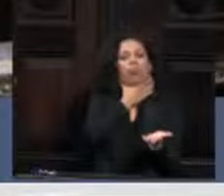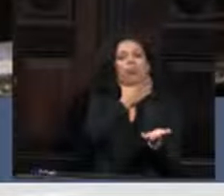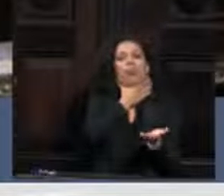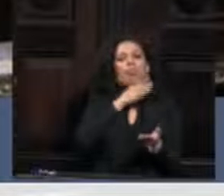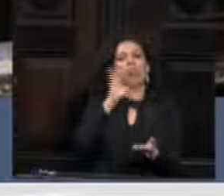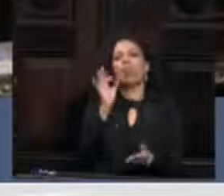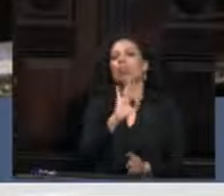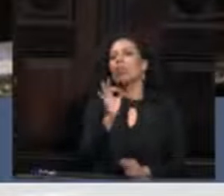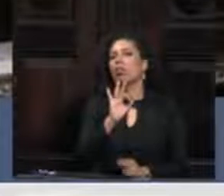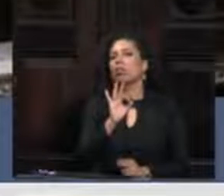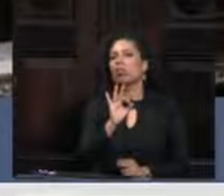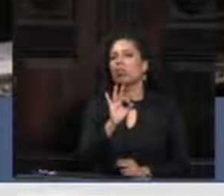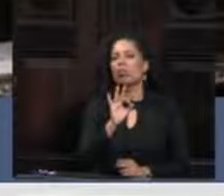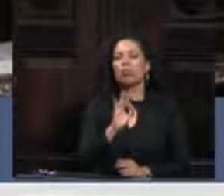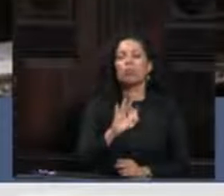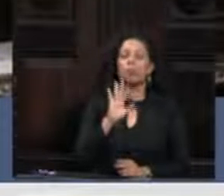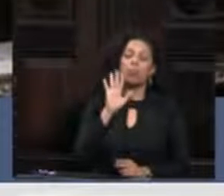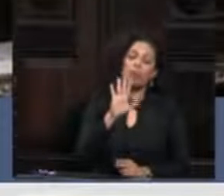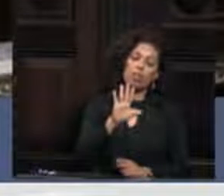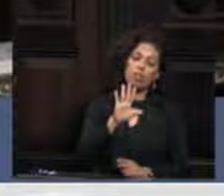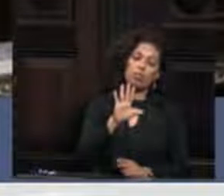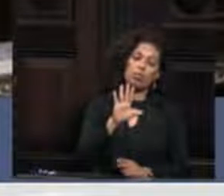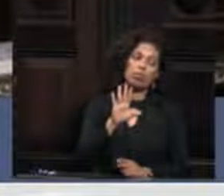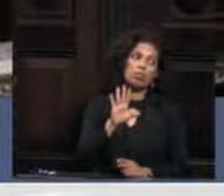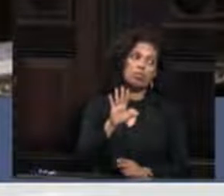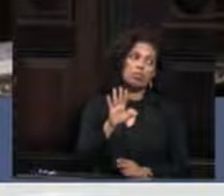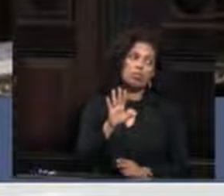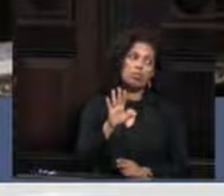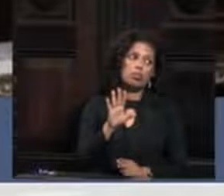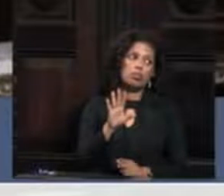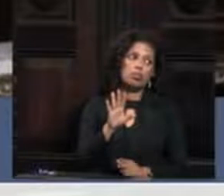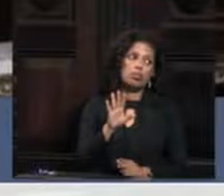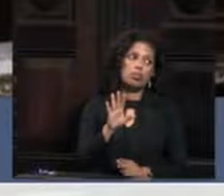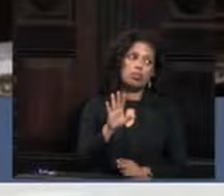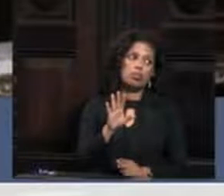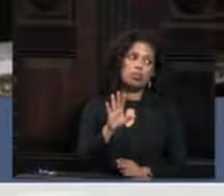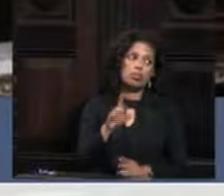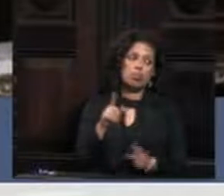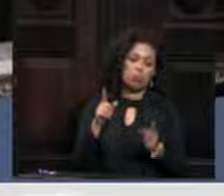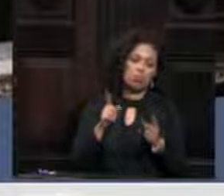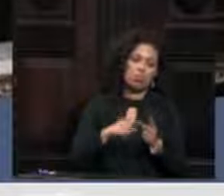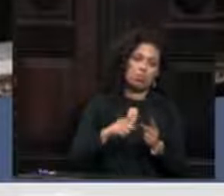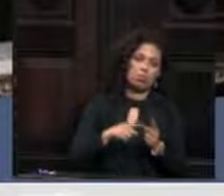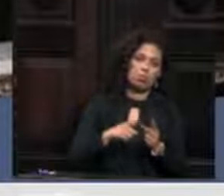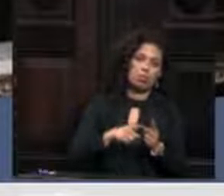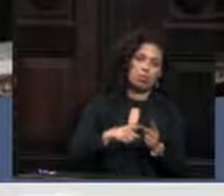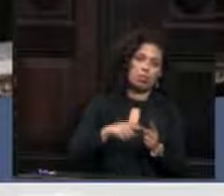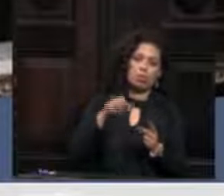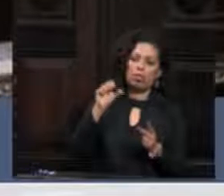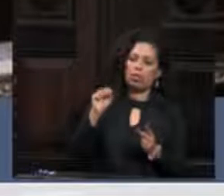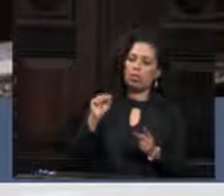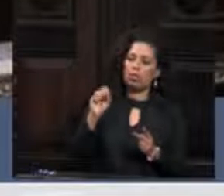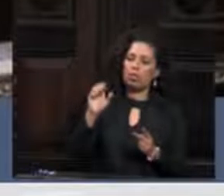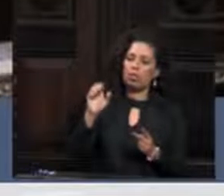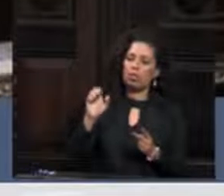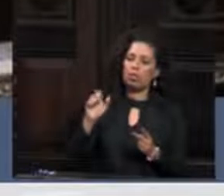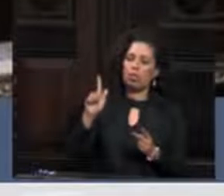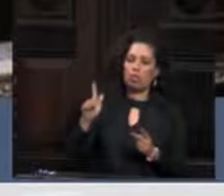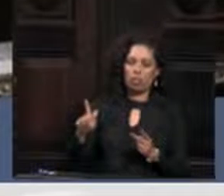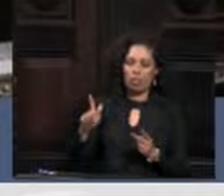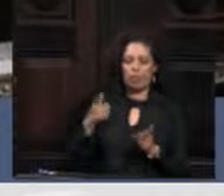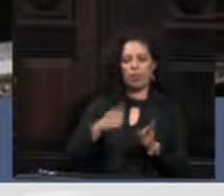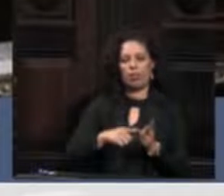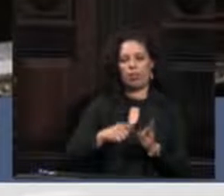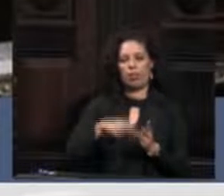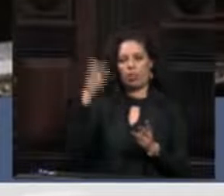se encontra. Mas a companhia de barcas, Conerj, a de energia elétrica, SERG, a de gás,